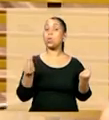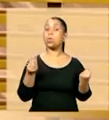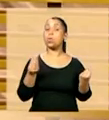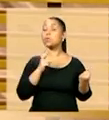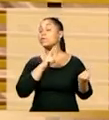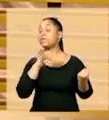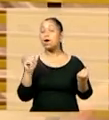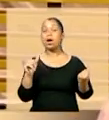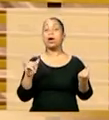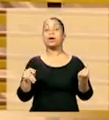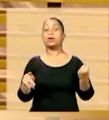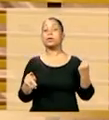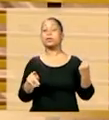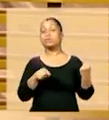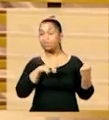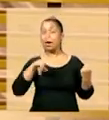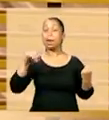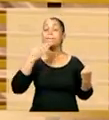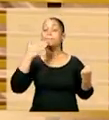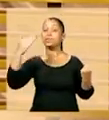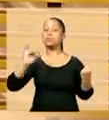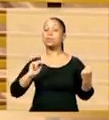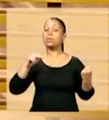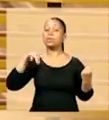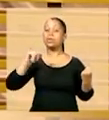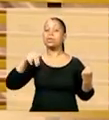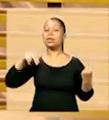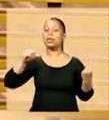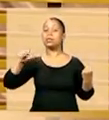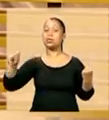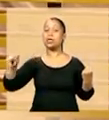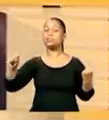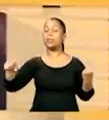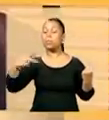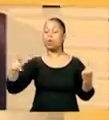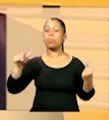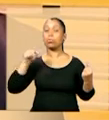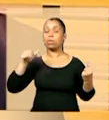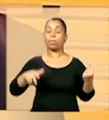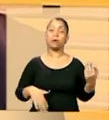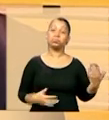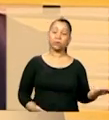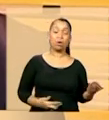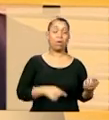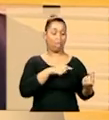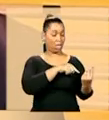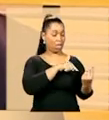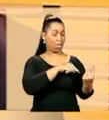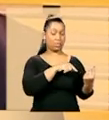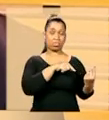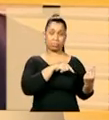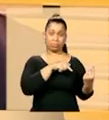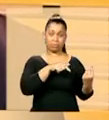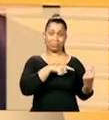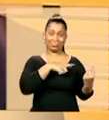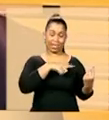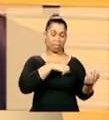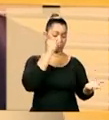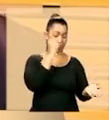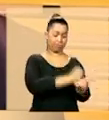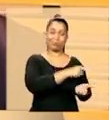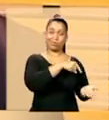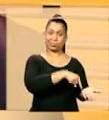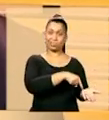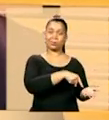vai para a questão previdenciária, um problema relacionado ao trabalho? A partir do trabalhador está munido de um atestado,